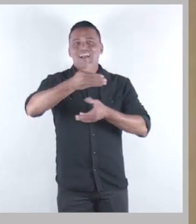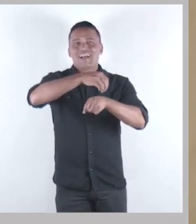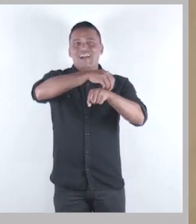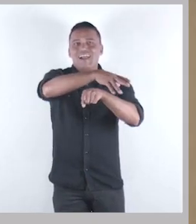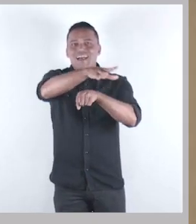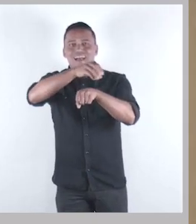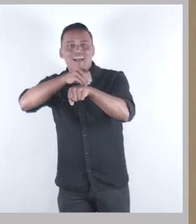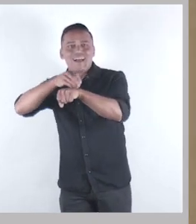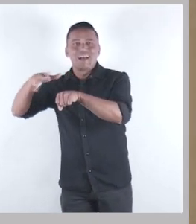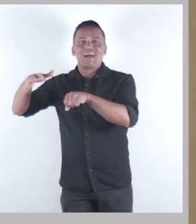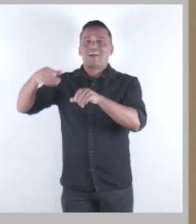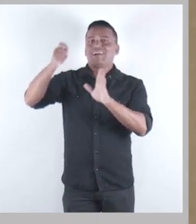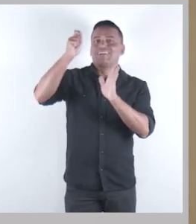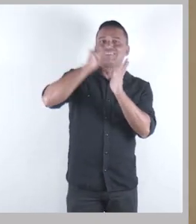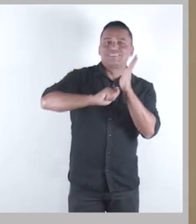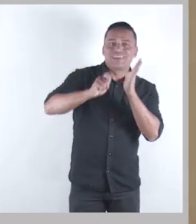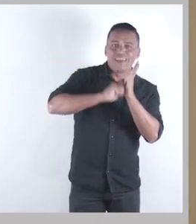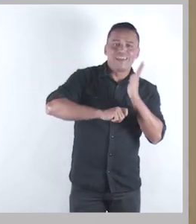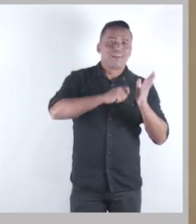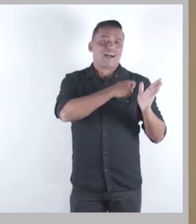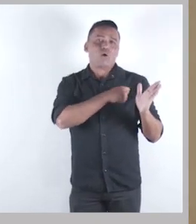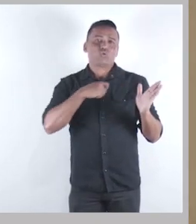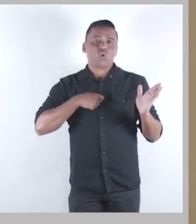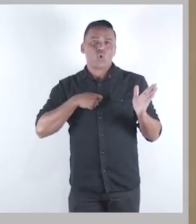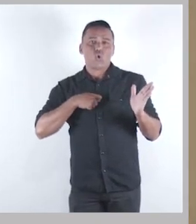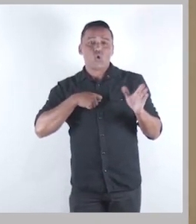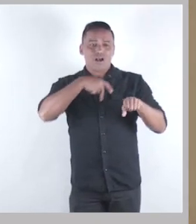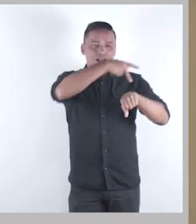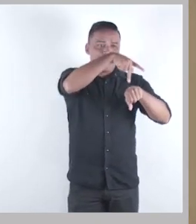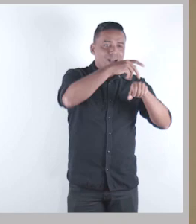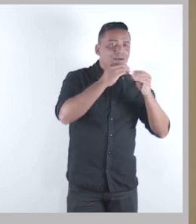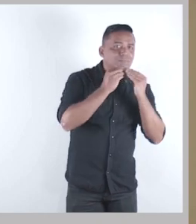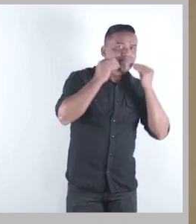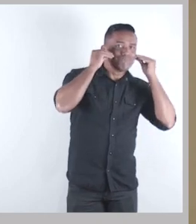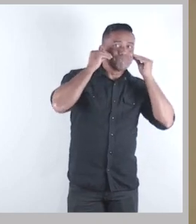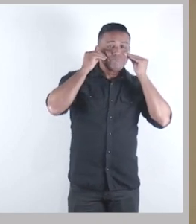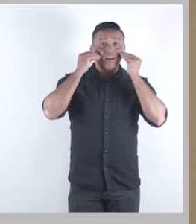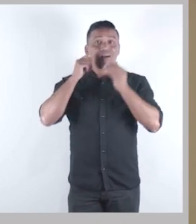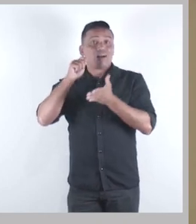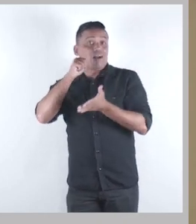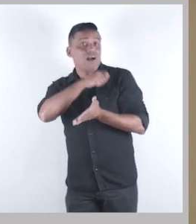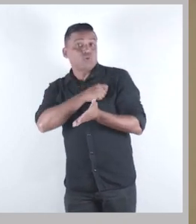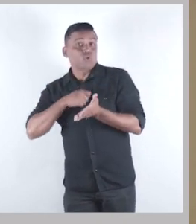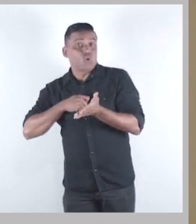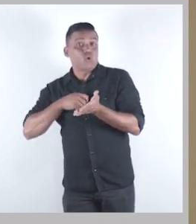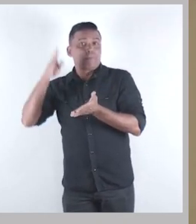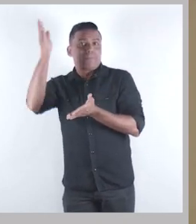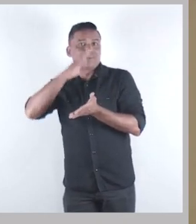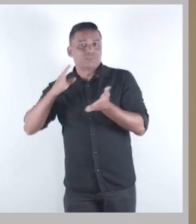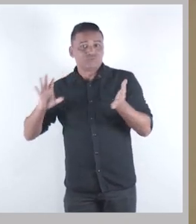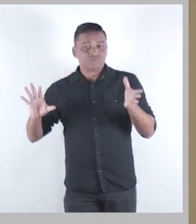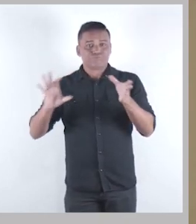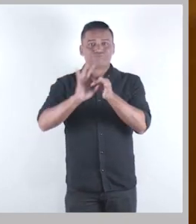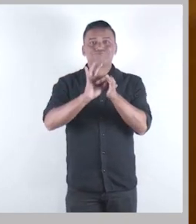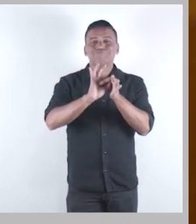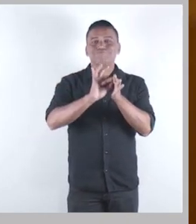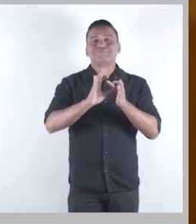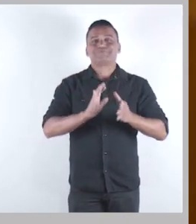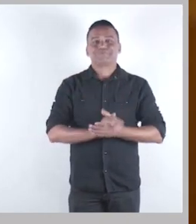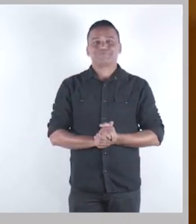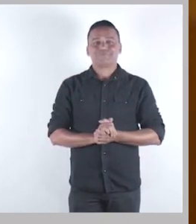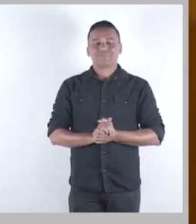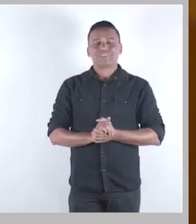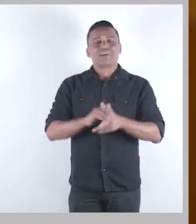partilhar as nossas escritas? Seria muito interessante. Aqui, em nome do Fundo Bibliográfico, obviamente. podemos pensar nisso.